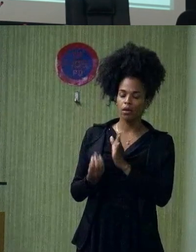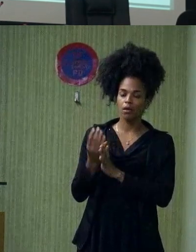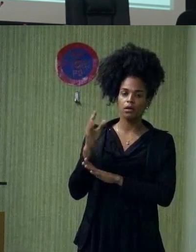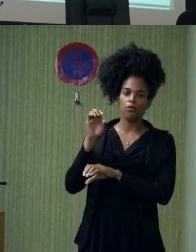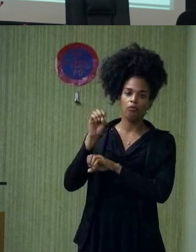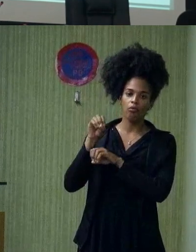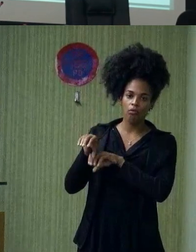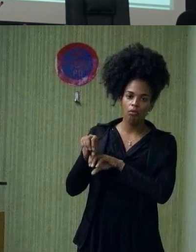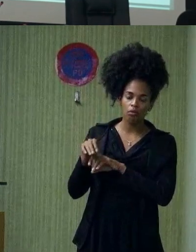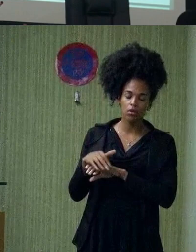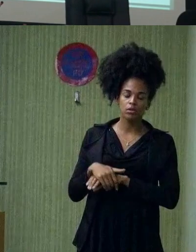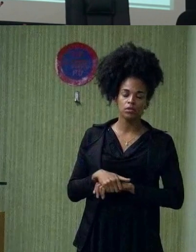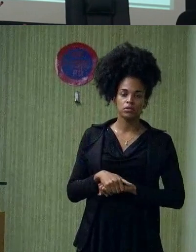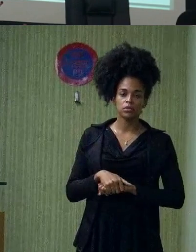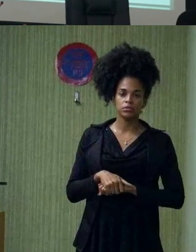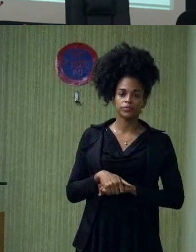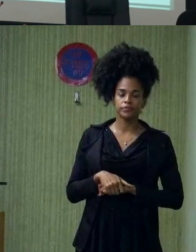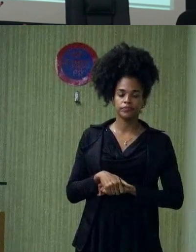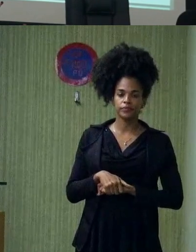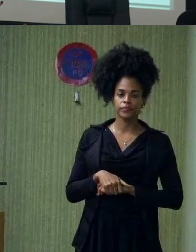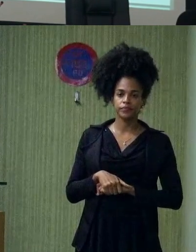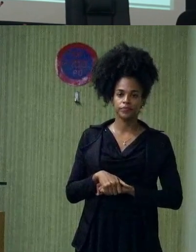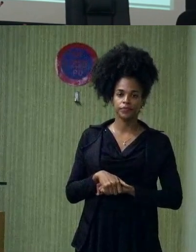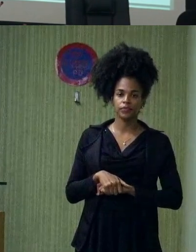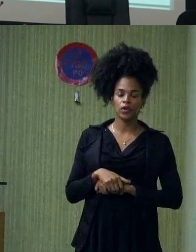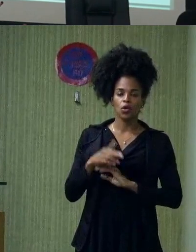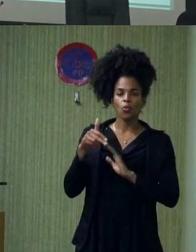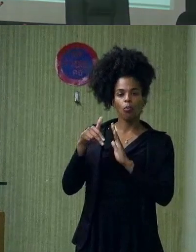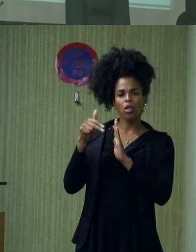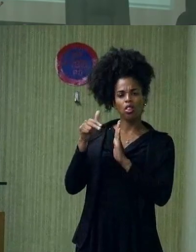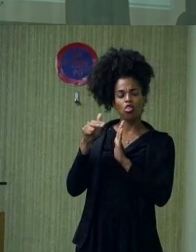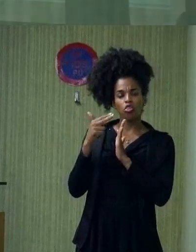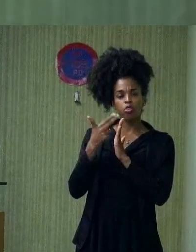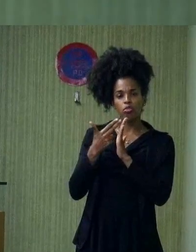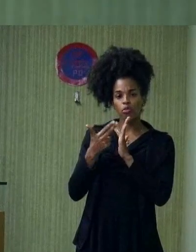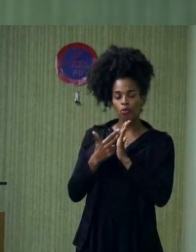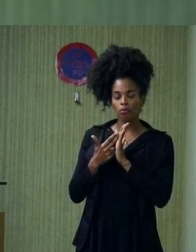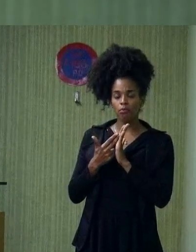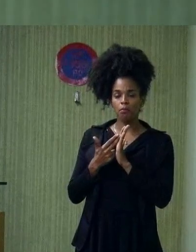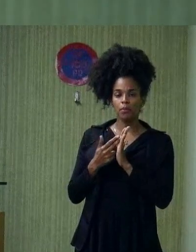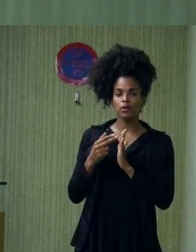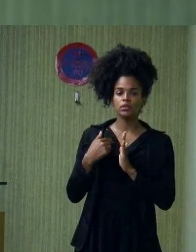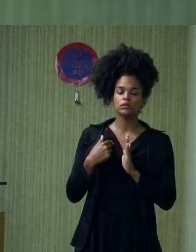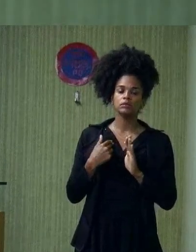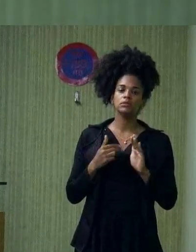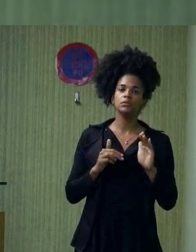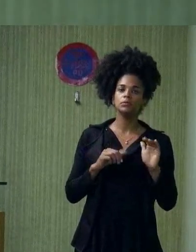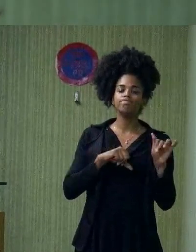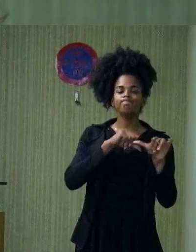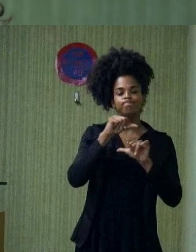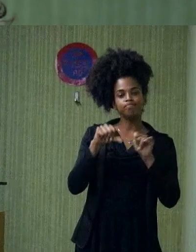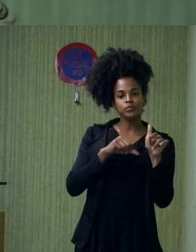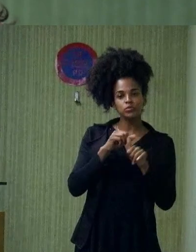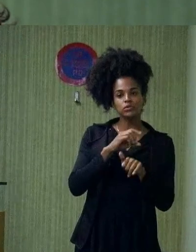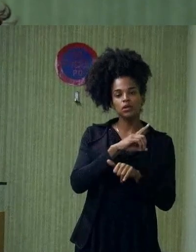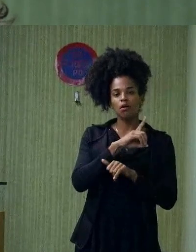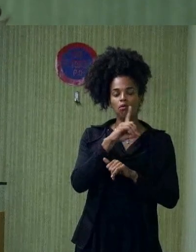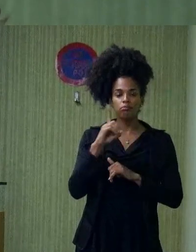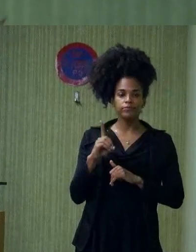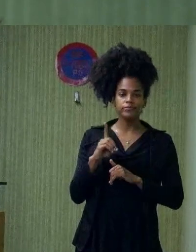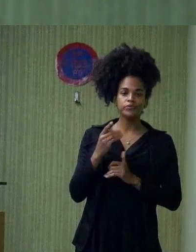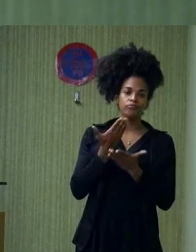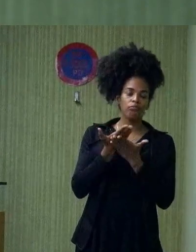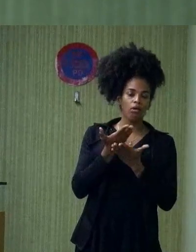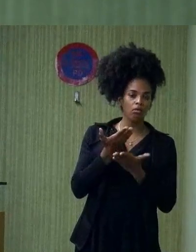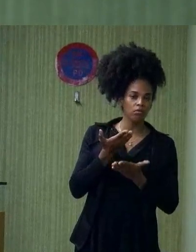então uma normativa né no sentido de flexibilizar os dias letivos né claro que sempre de